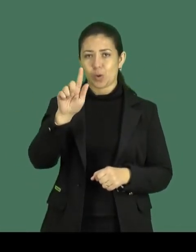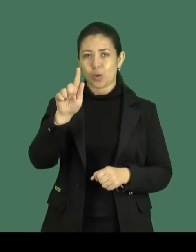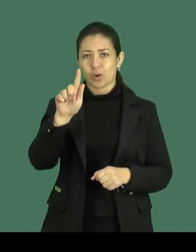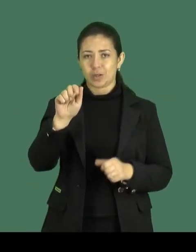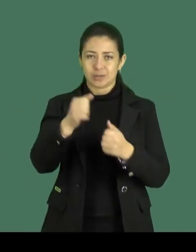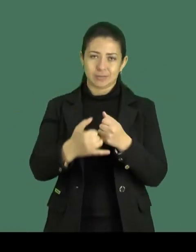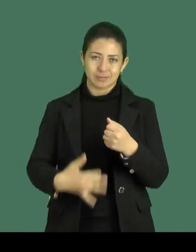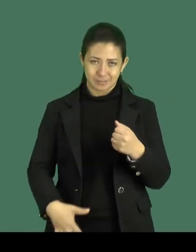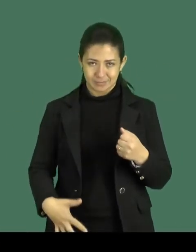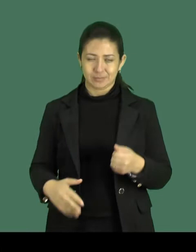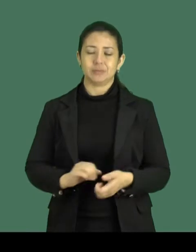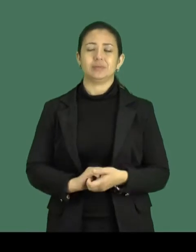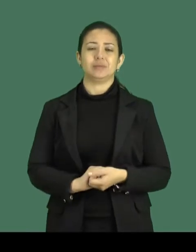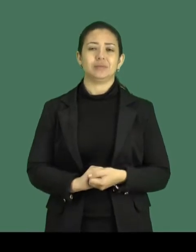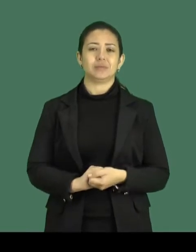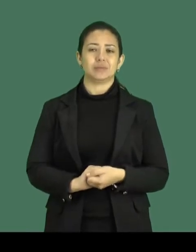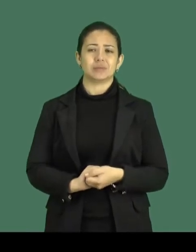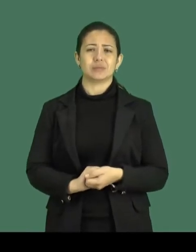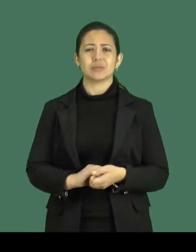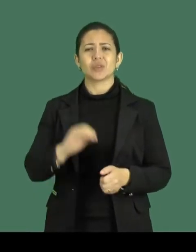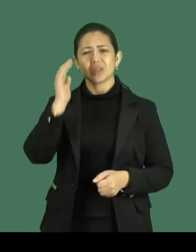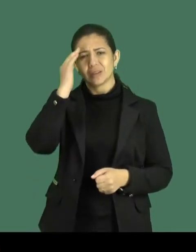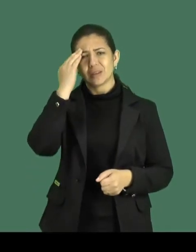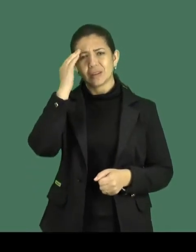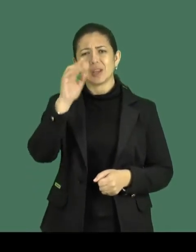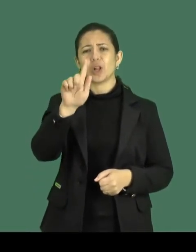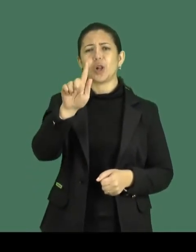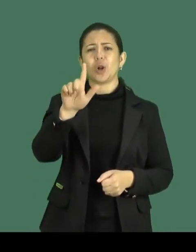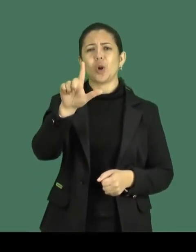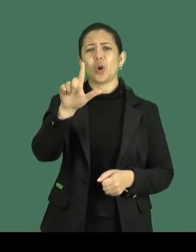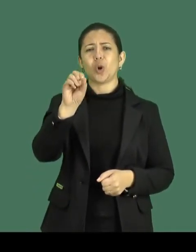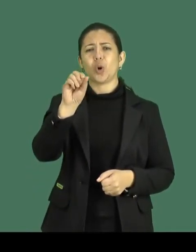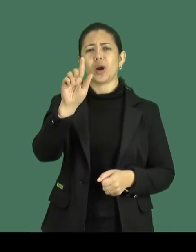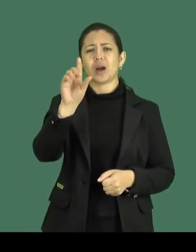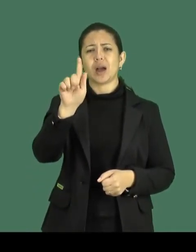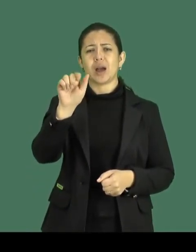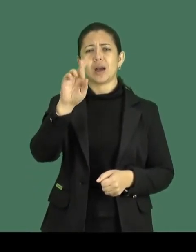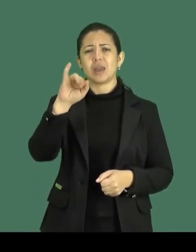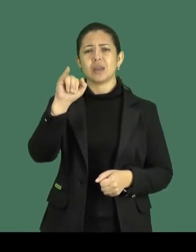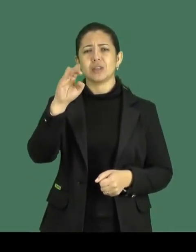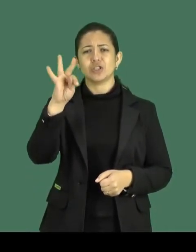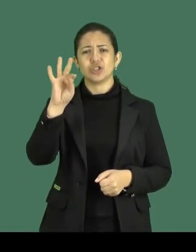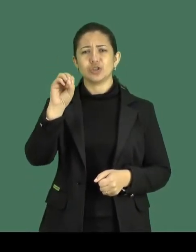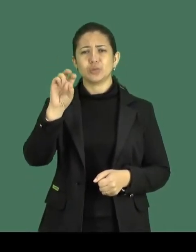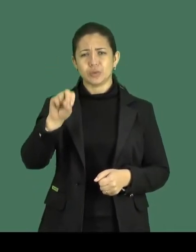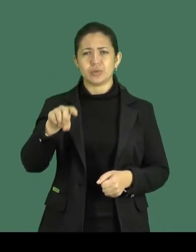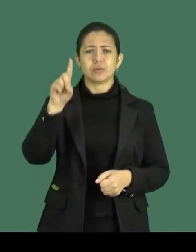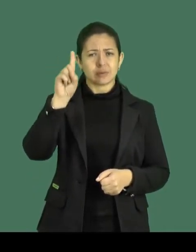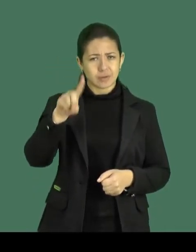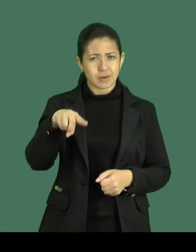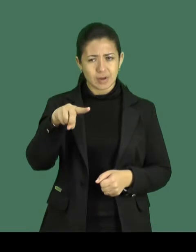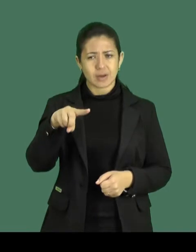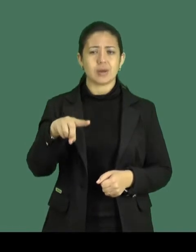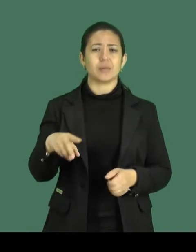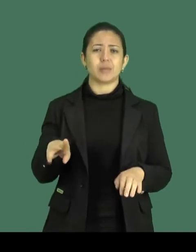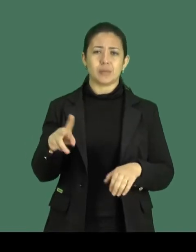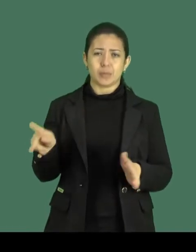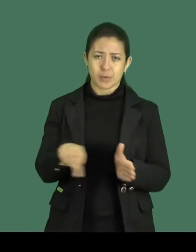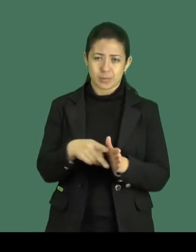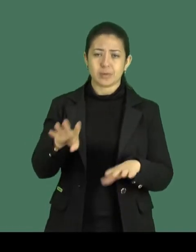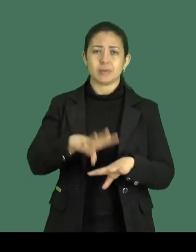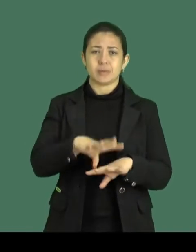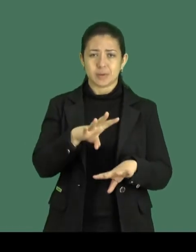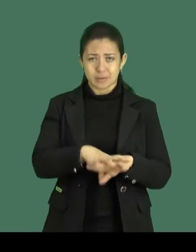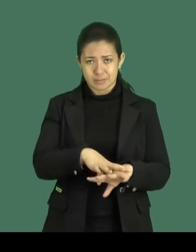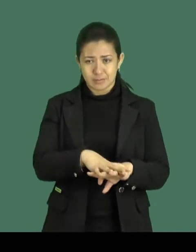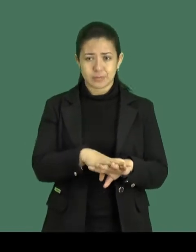quadro. O que nós entendemos por logaritmo? Logaritmo, pessoal, é uma operação matemática que foi